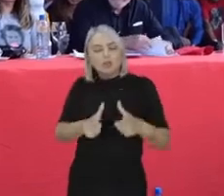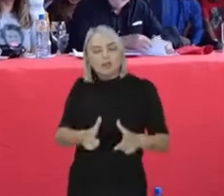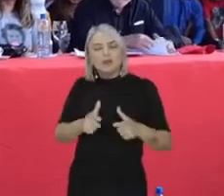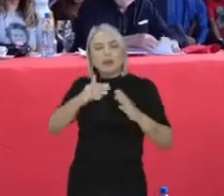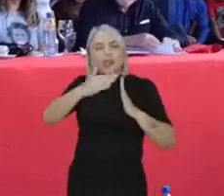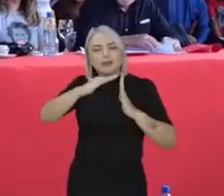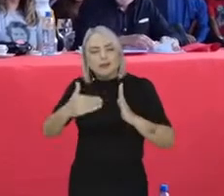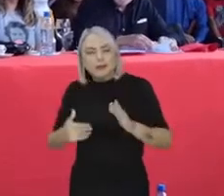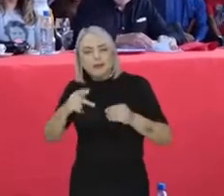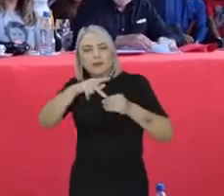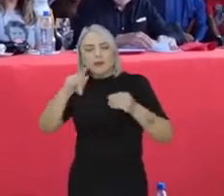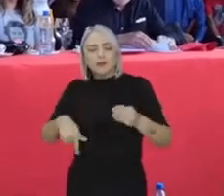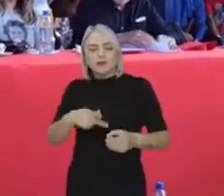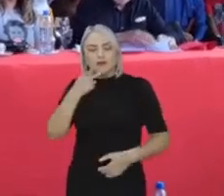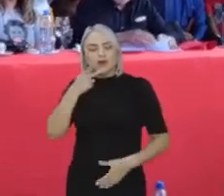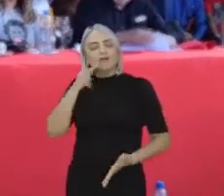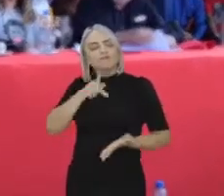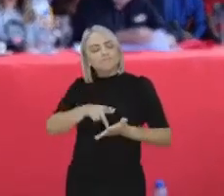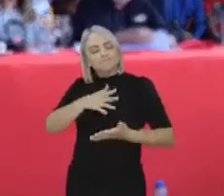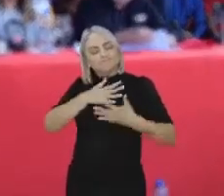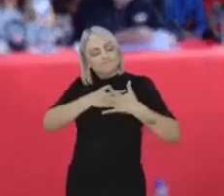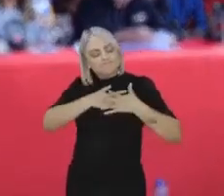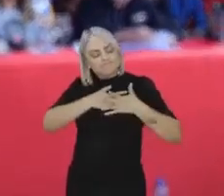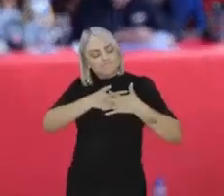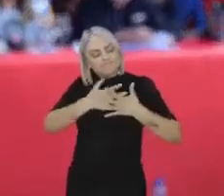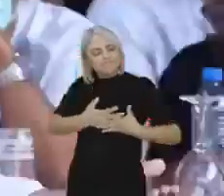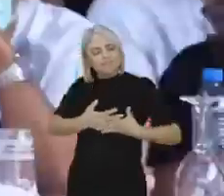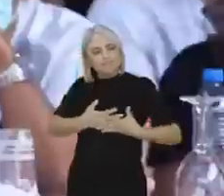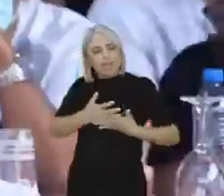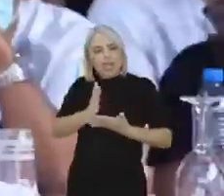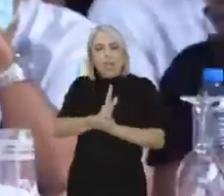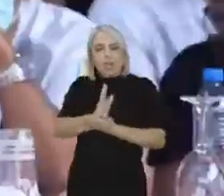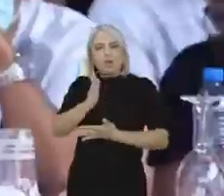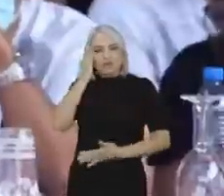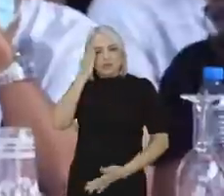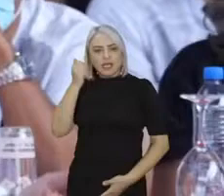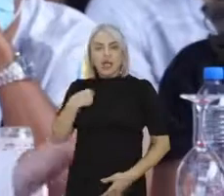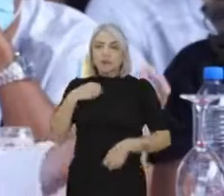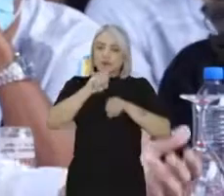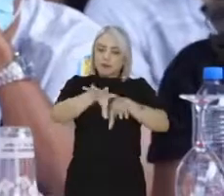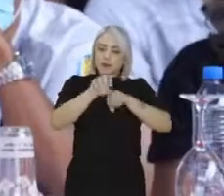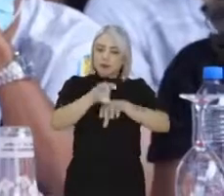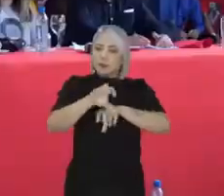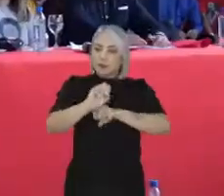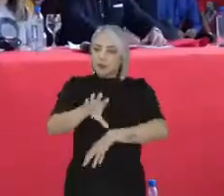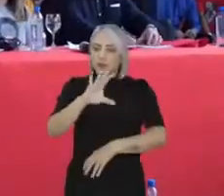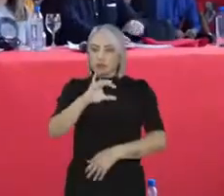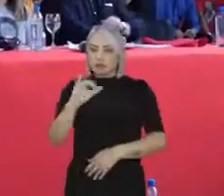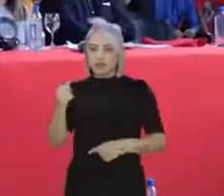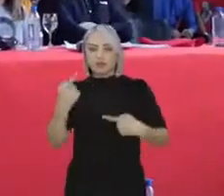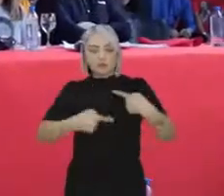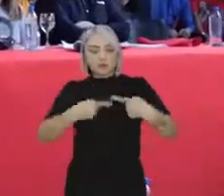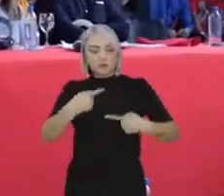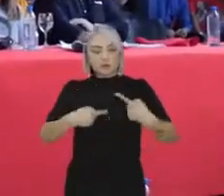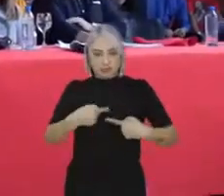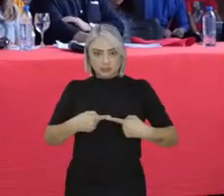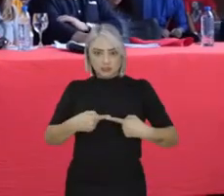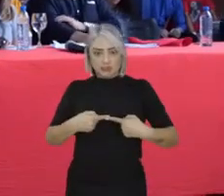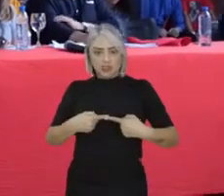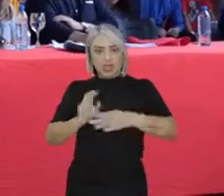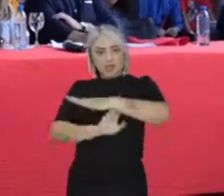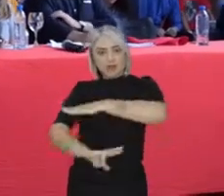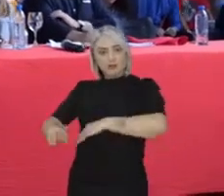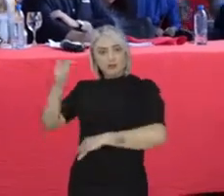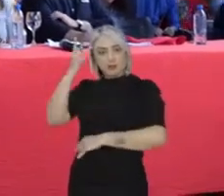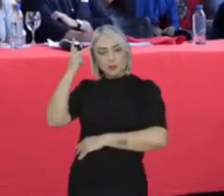coração. É, alguns sabem aqui que eu dou aula de ciência política na Universidade de São Paulo. Uma das coisas que a gente